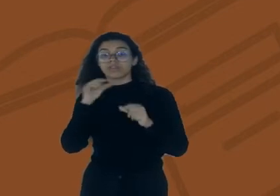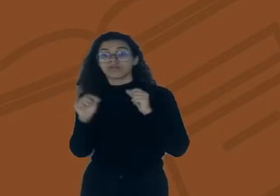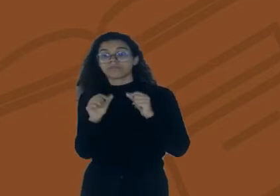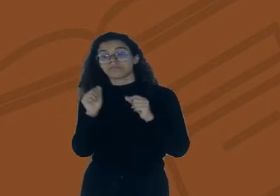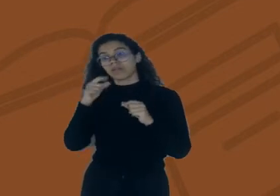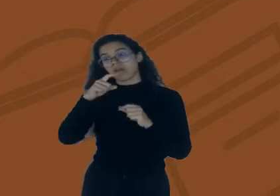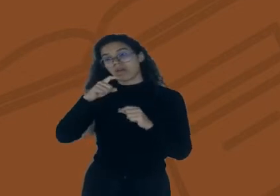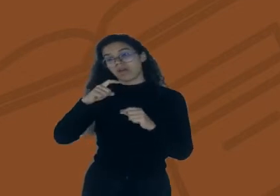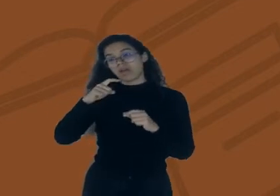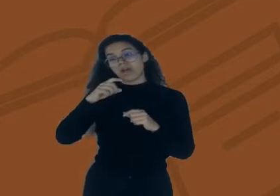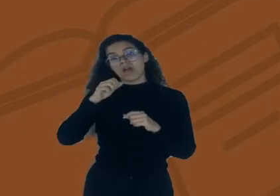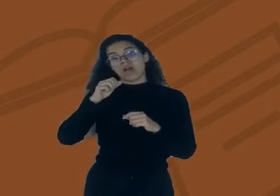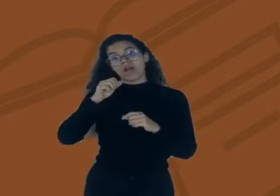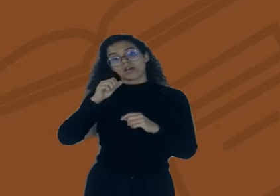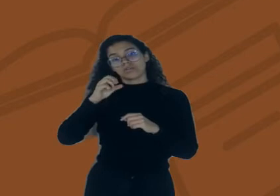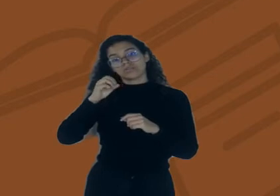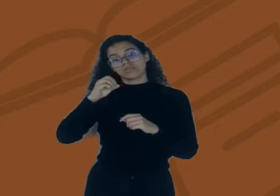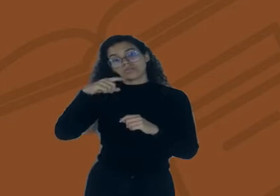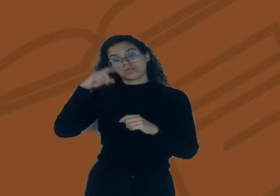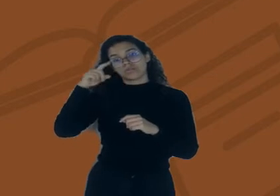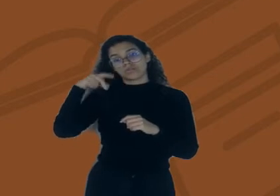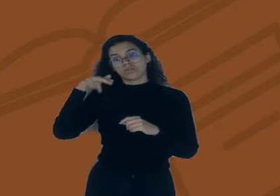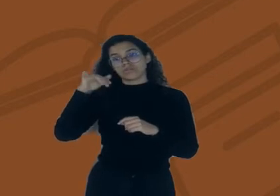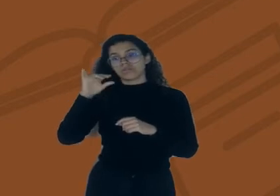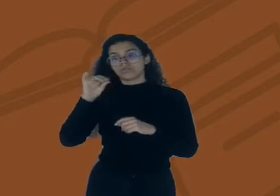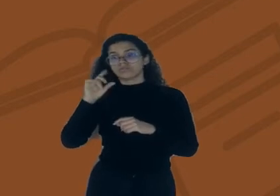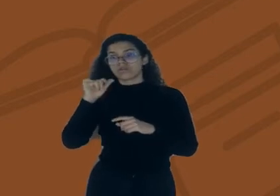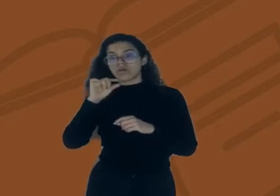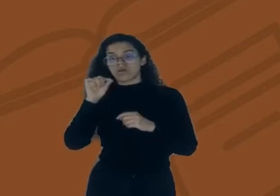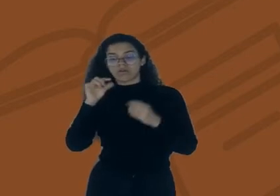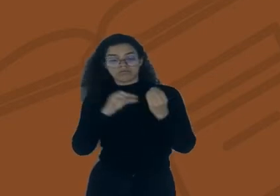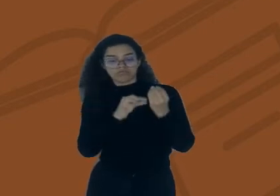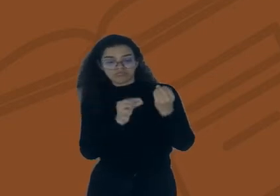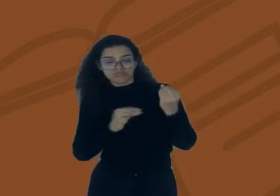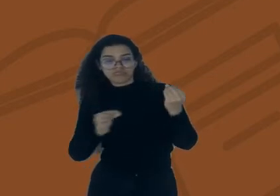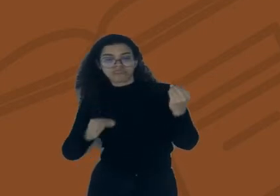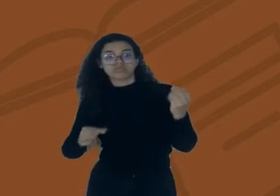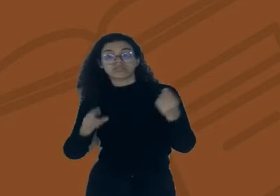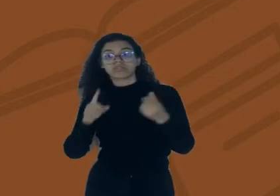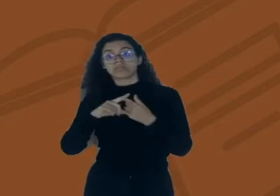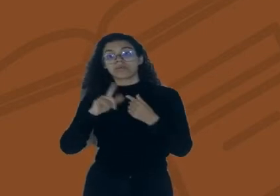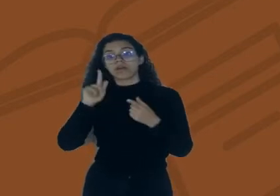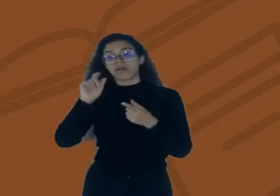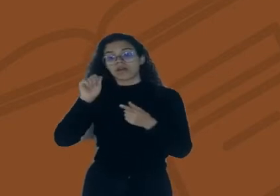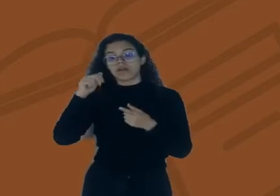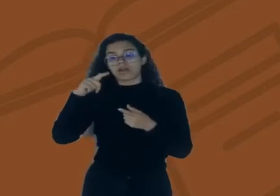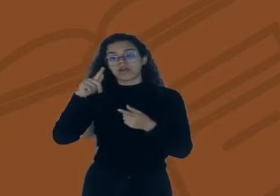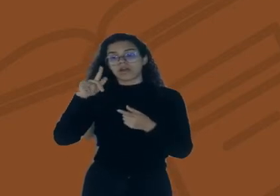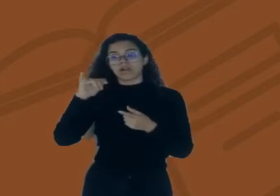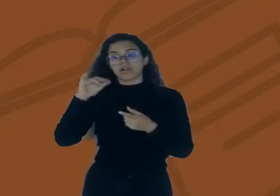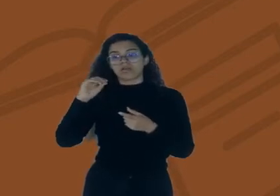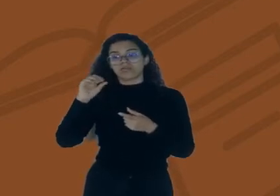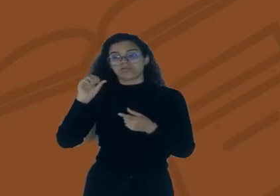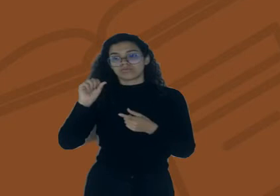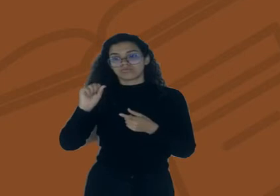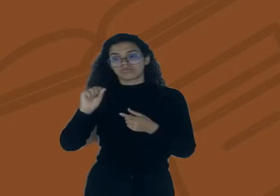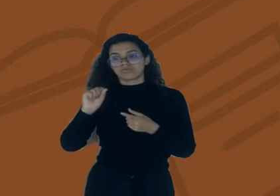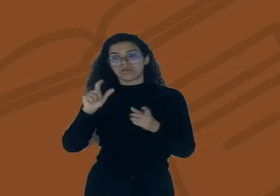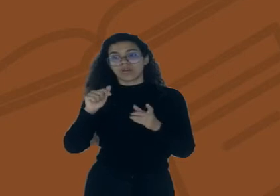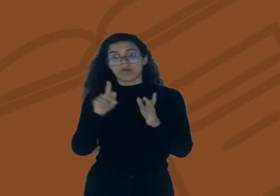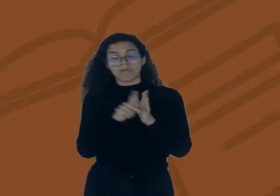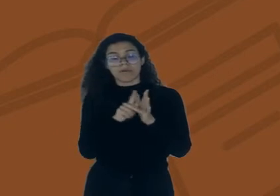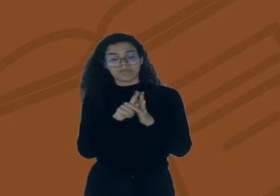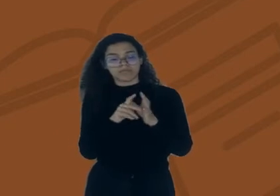que conduzem aí também as informações. E os gânglios nervosos, né? Que estão aí relacionados aos